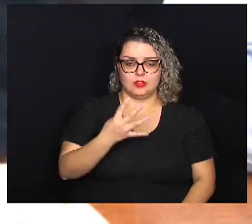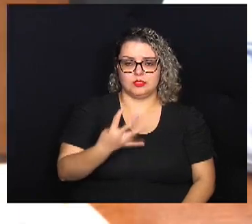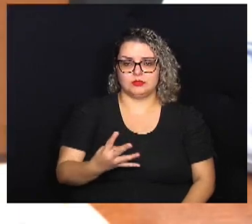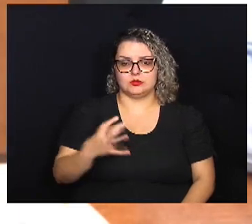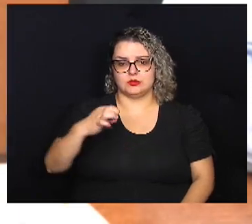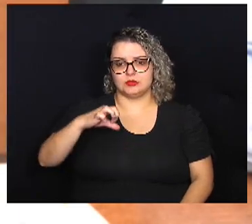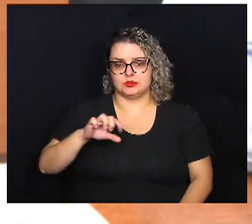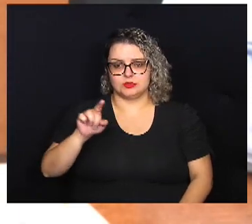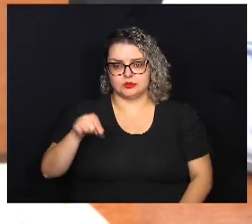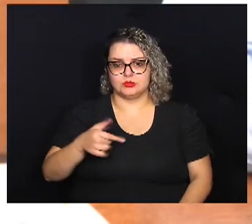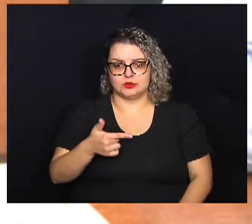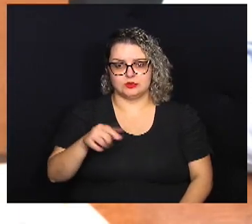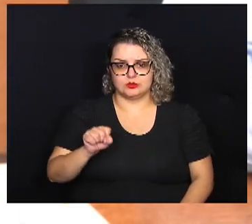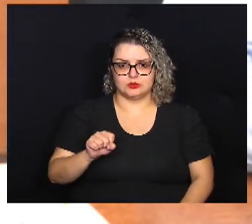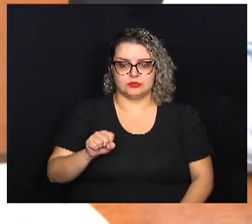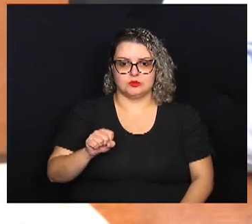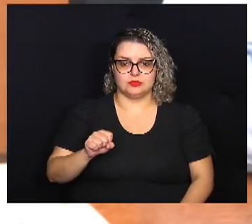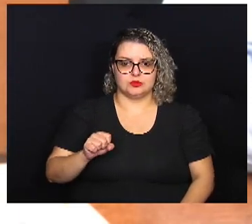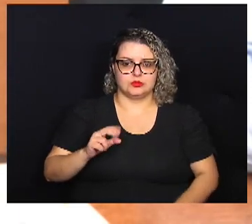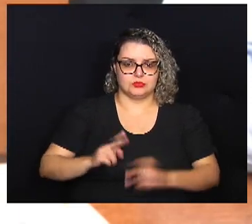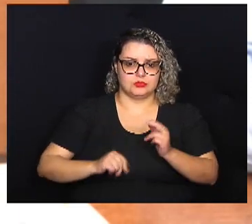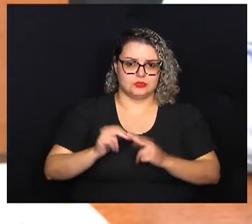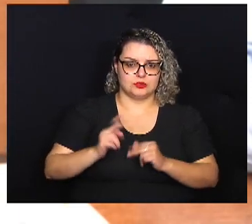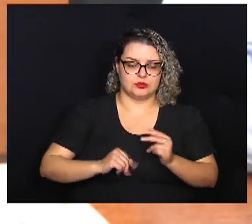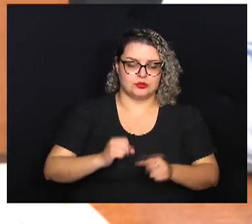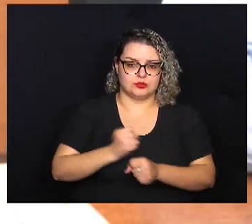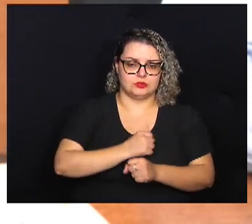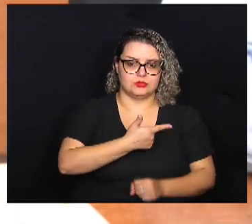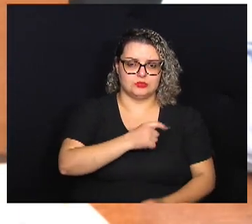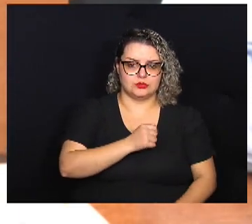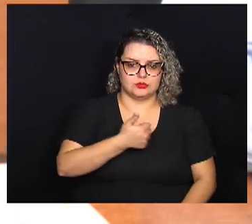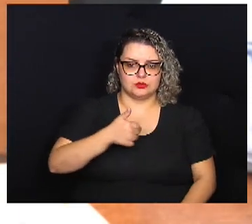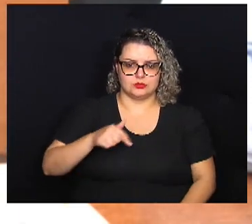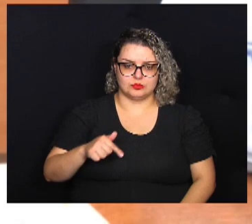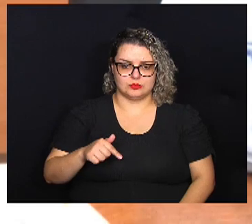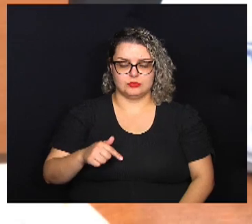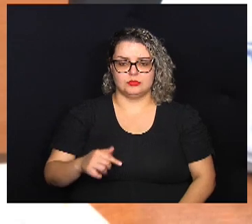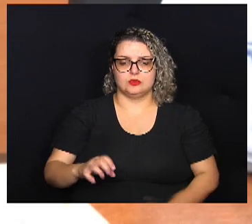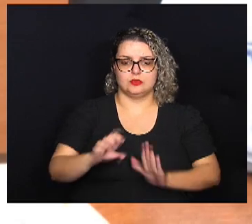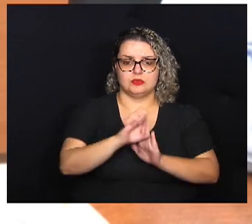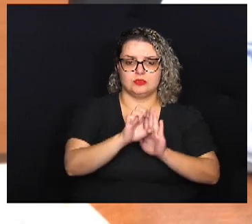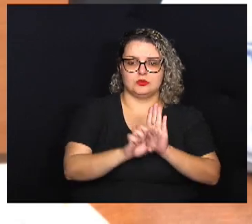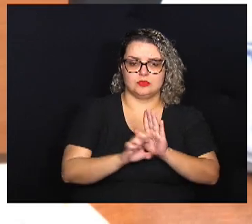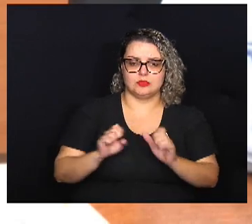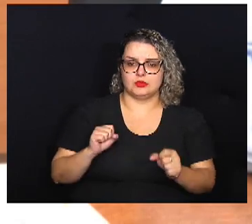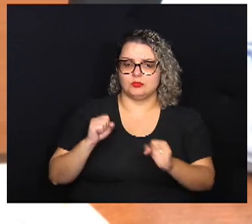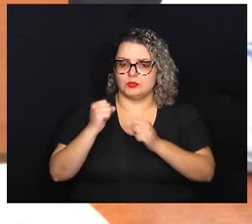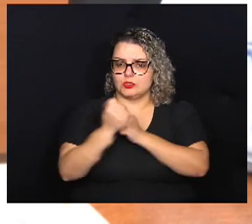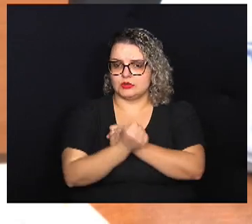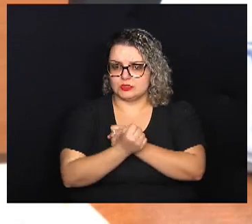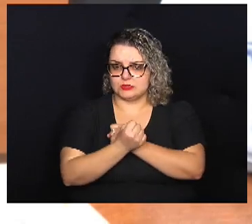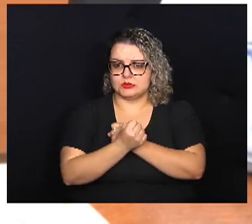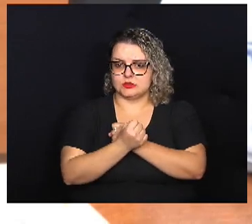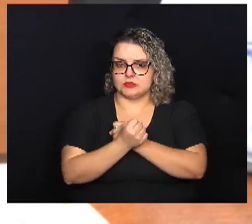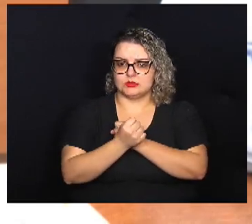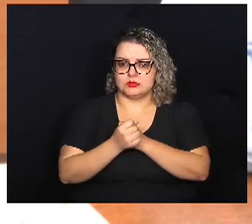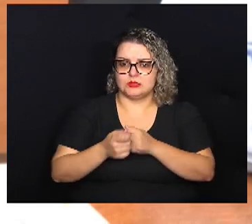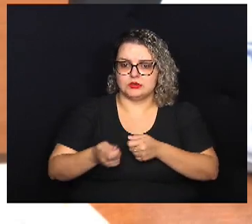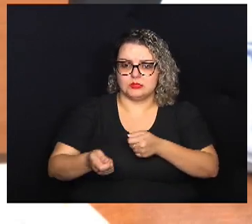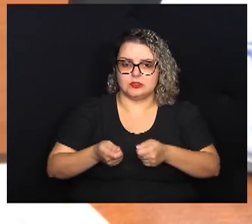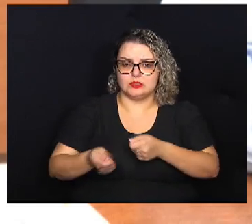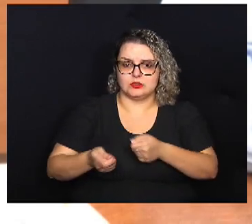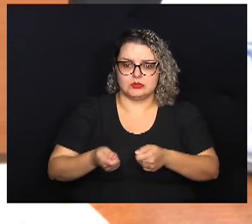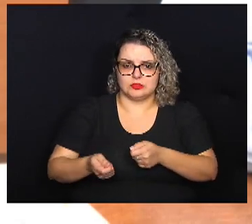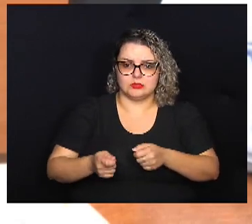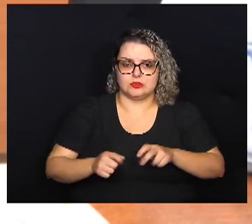15.449, de 28 de junho de 2017, que dispõe sobre o Estatuto de Proteção, Defesa e Controle das Populações